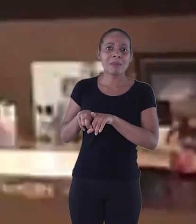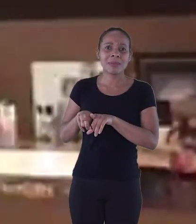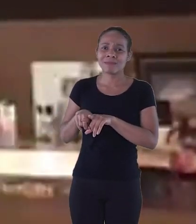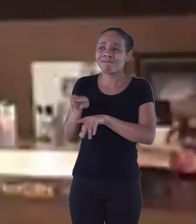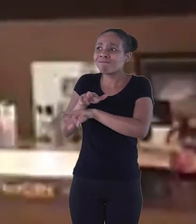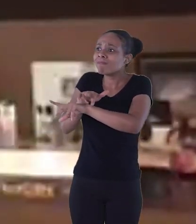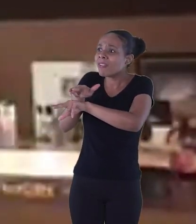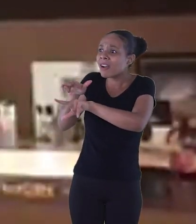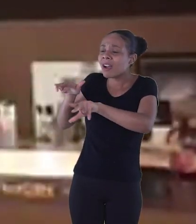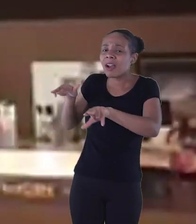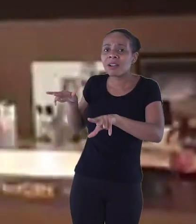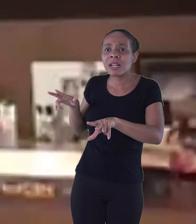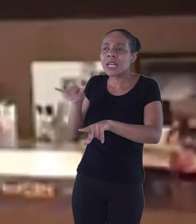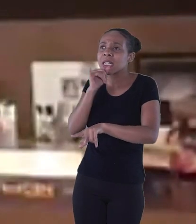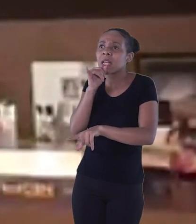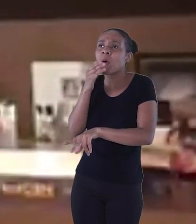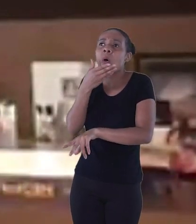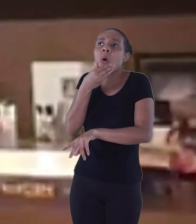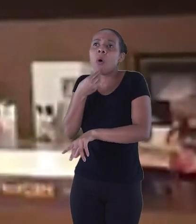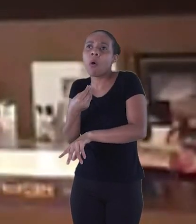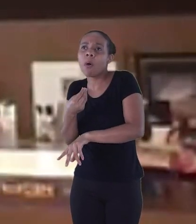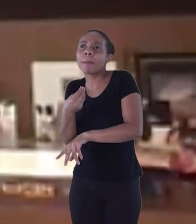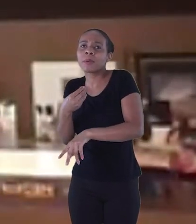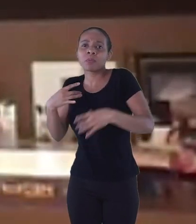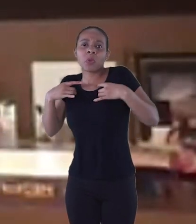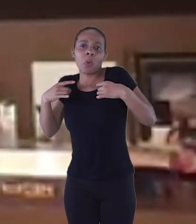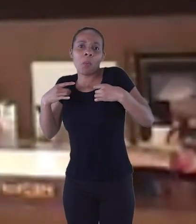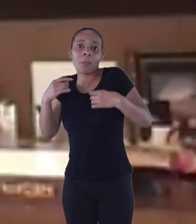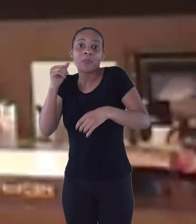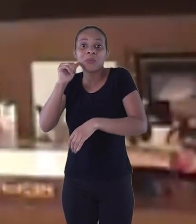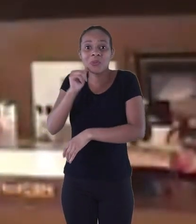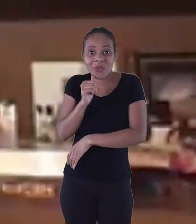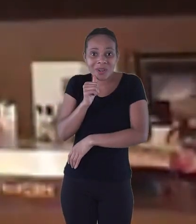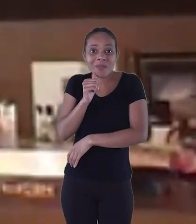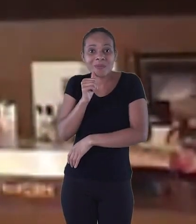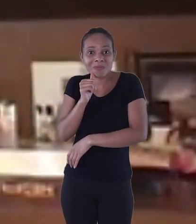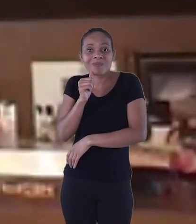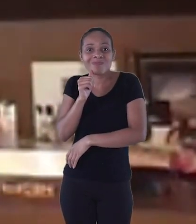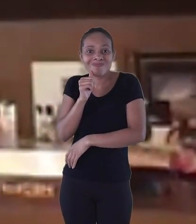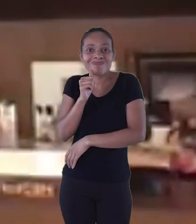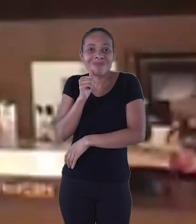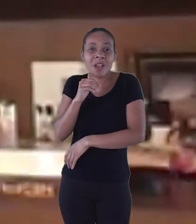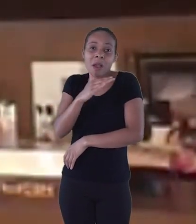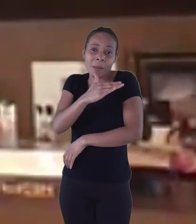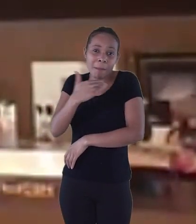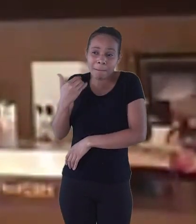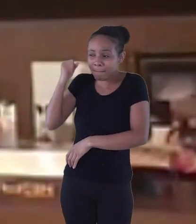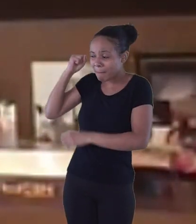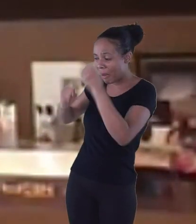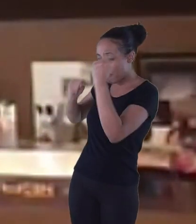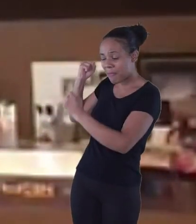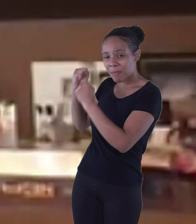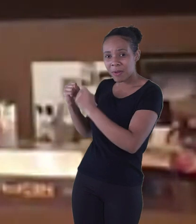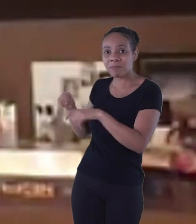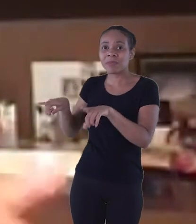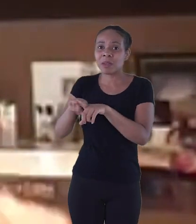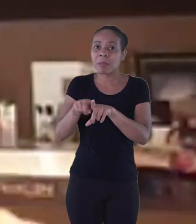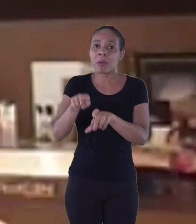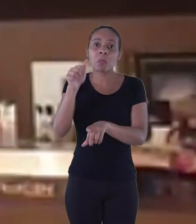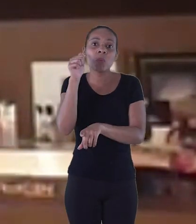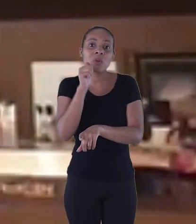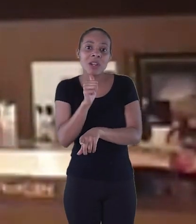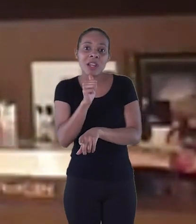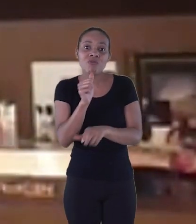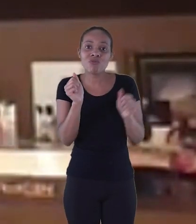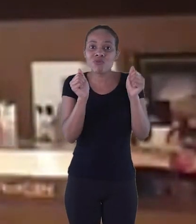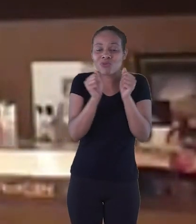homens por se vestirem de mulheres, mulheres por morarem com outras mulheres de porta adentro, como dizia o documento, né,